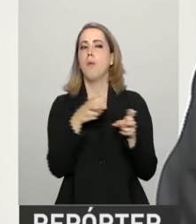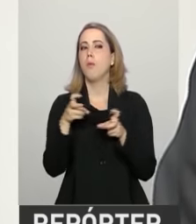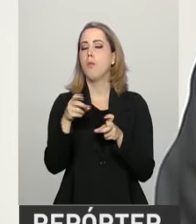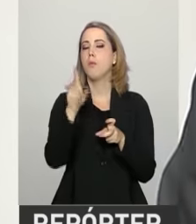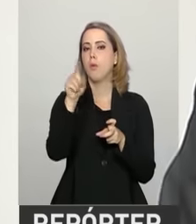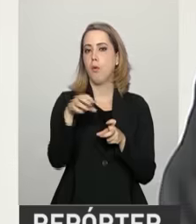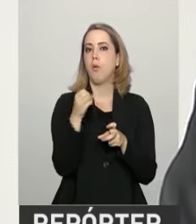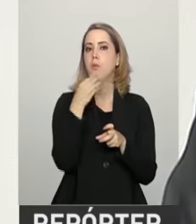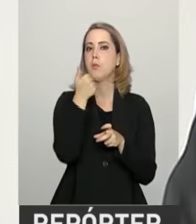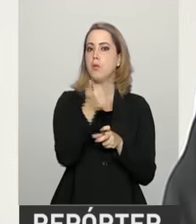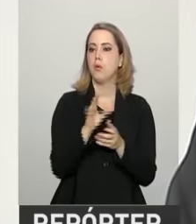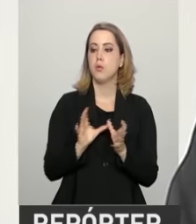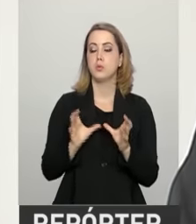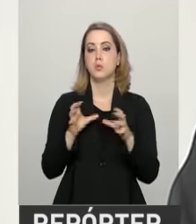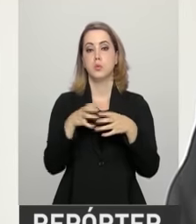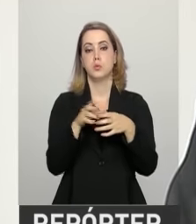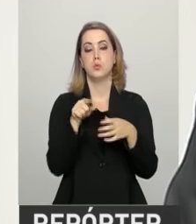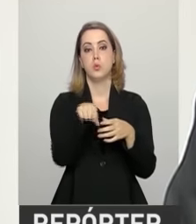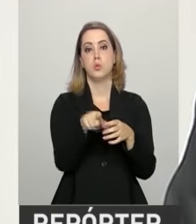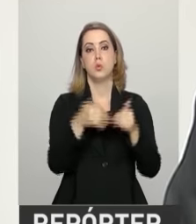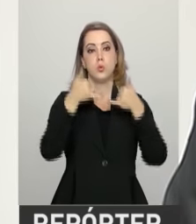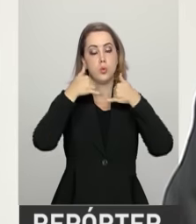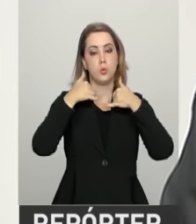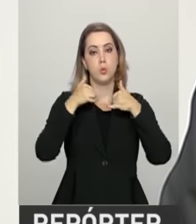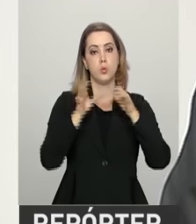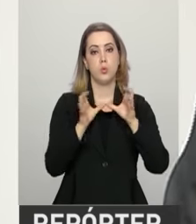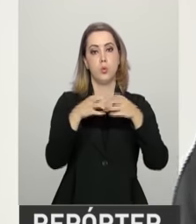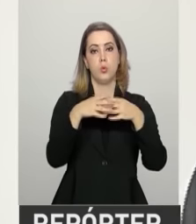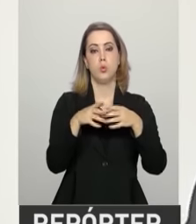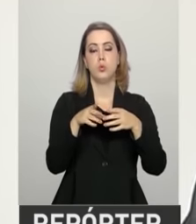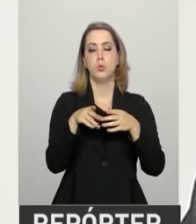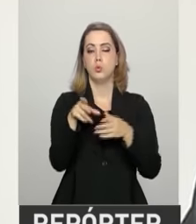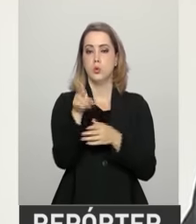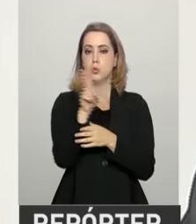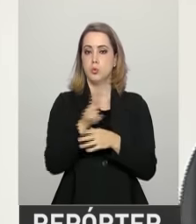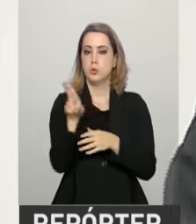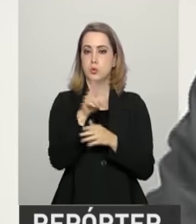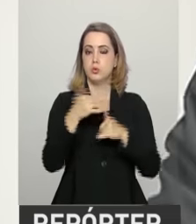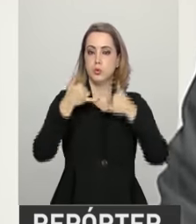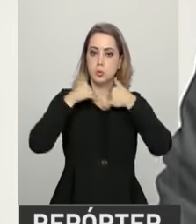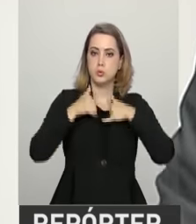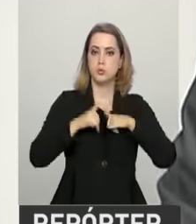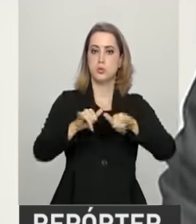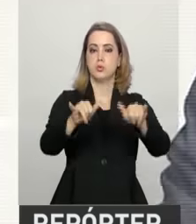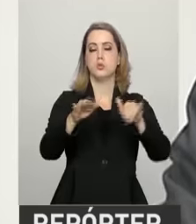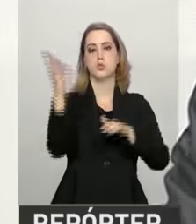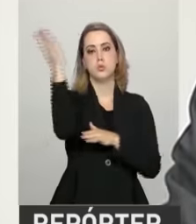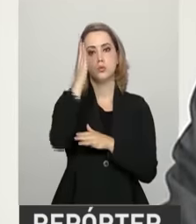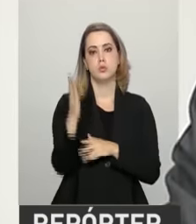bom para o conjunto dos consumidores de energia do Brasil. Porque hoje essas distribuidoras são as